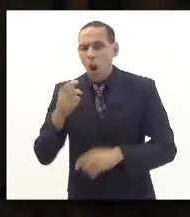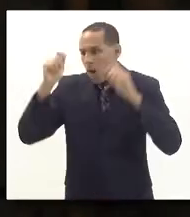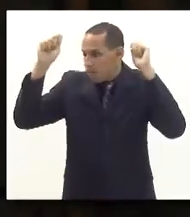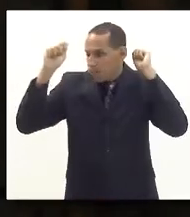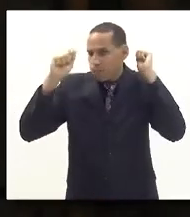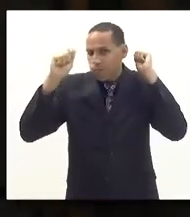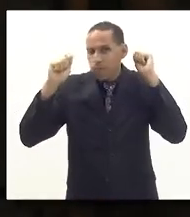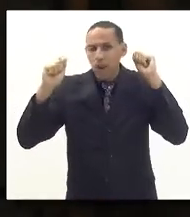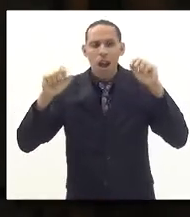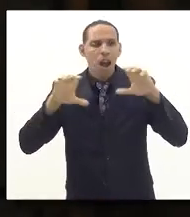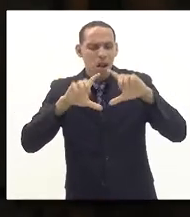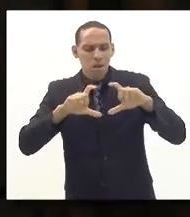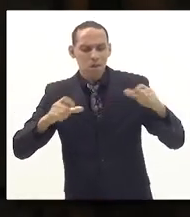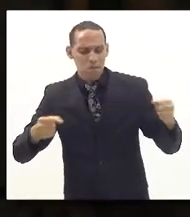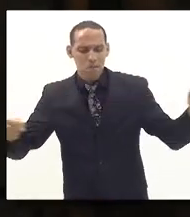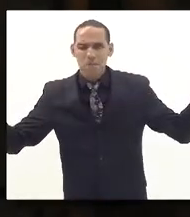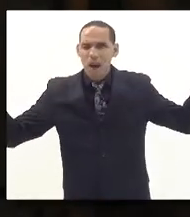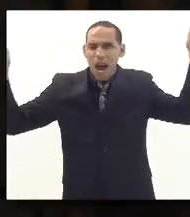faixa, né?